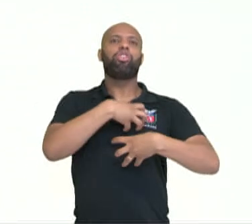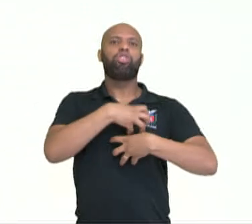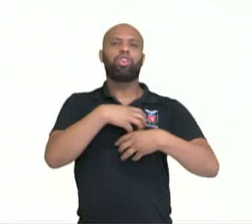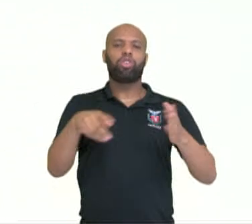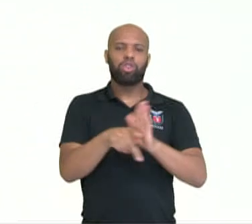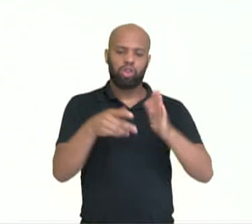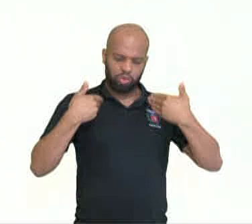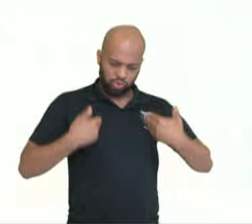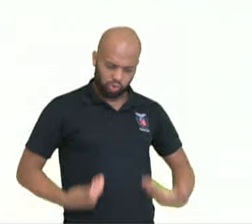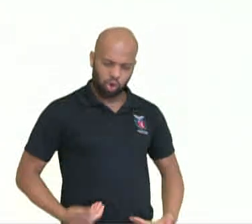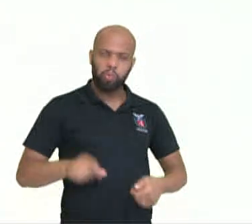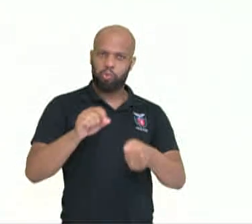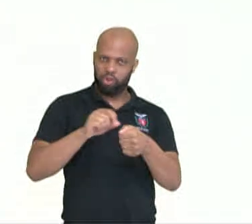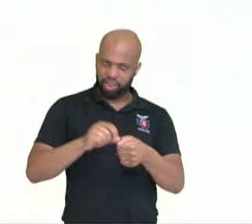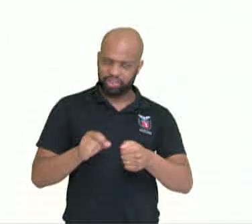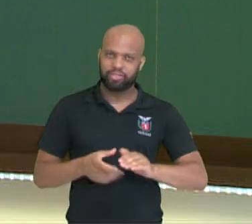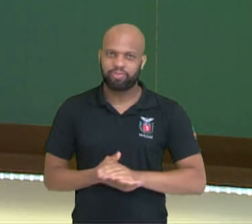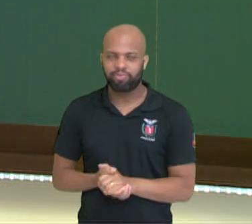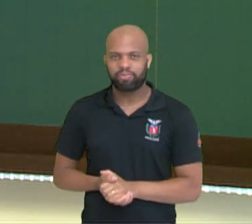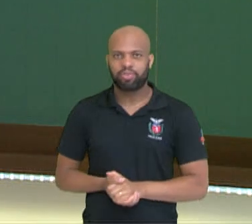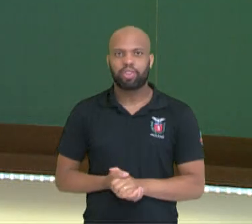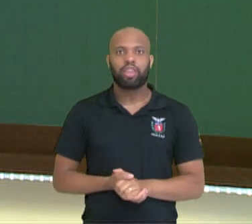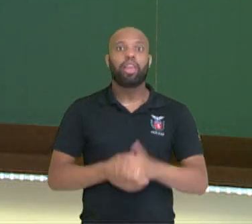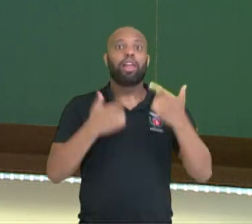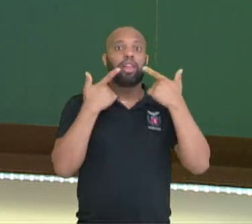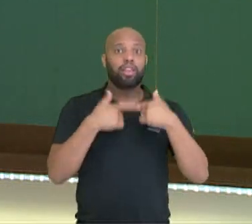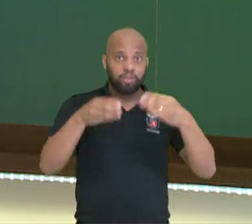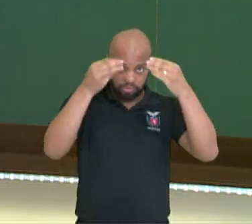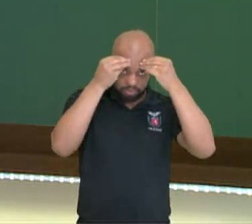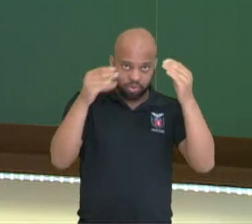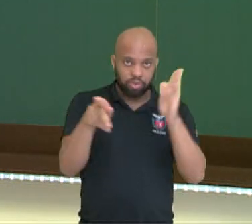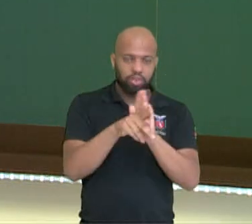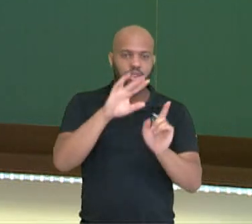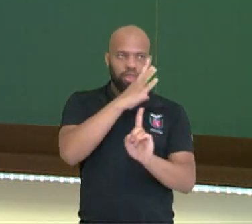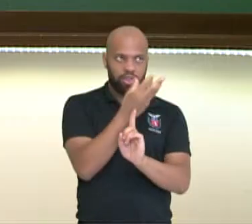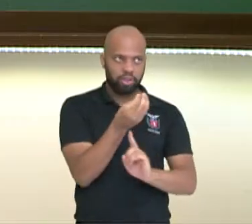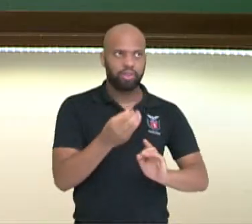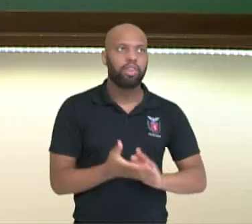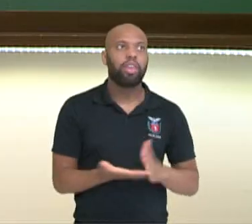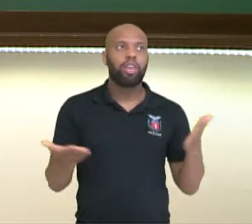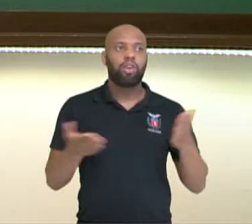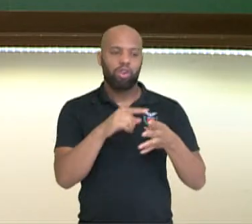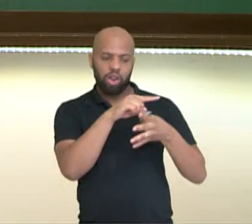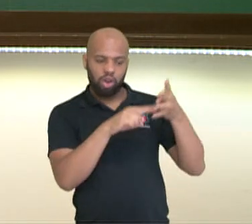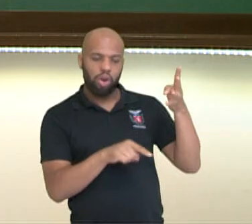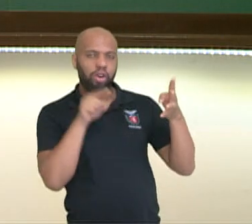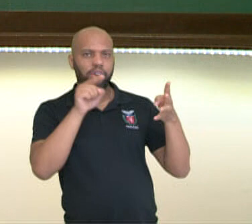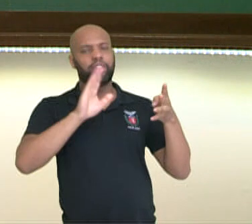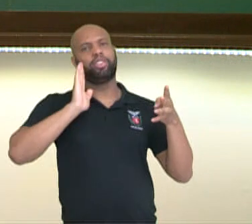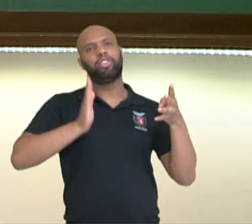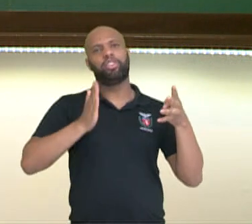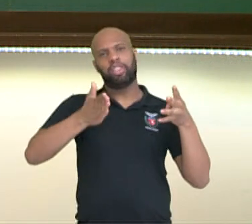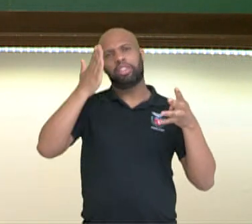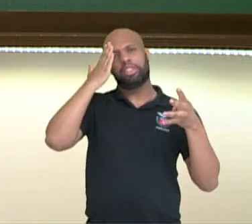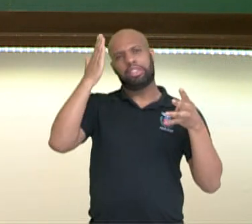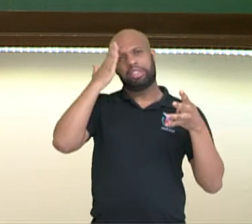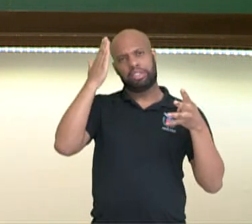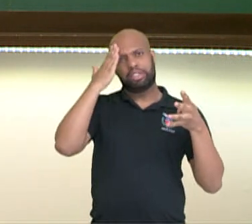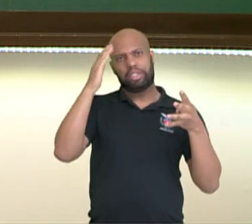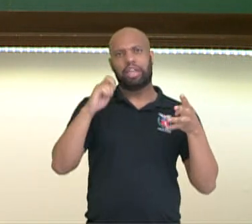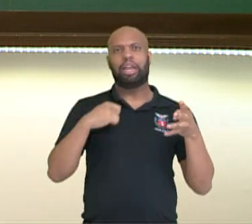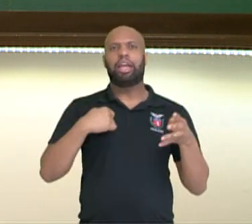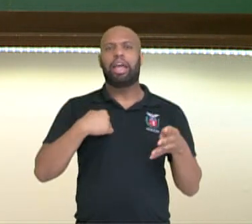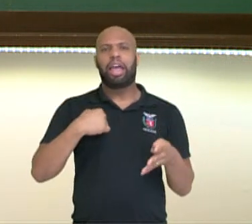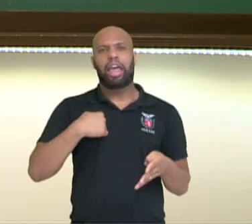performáticas. Prosseguindo, linguagens da arte. Essas são as 4 que você já está careca de saber, eu ainda não